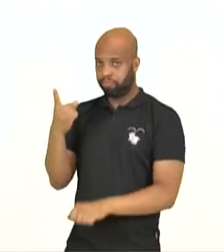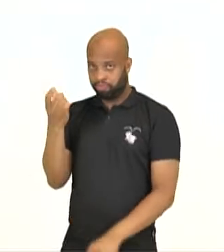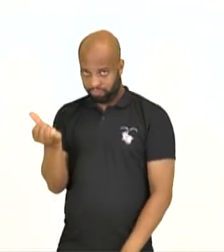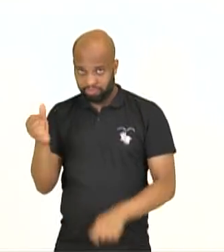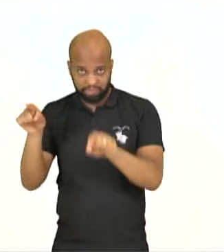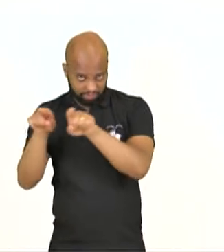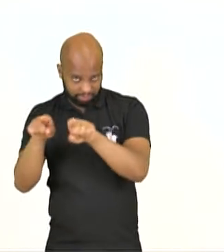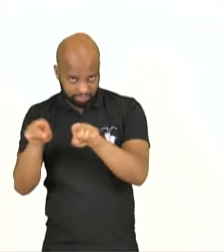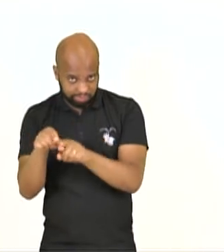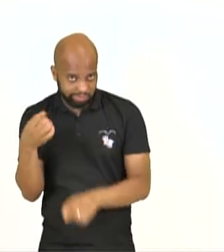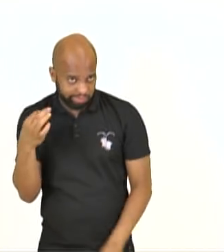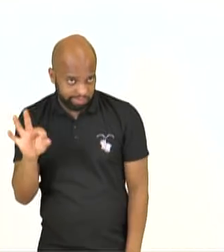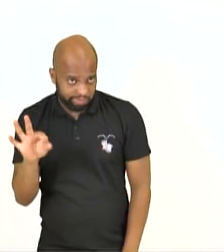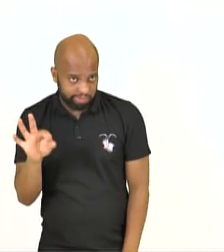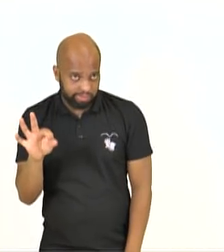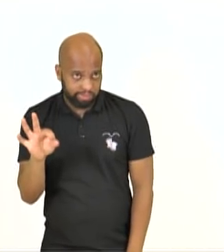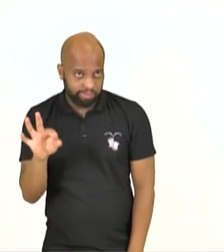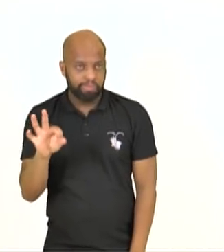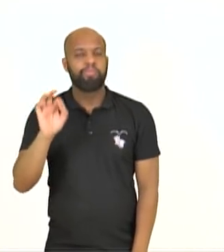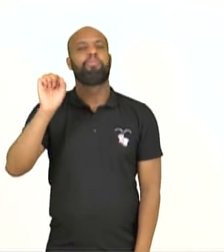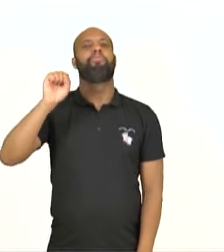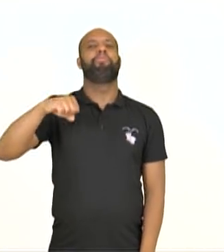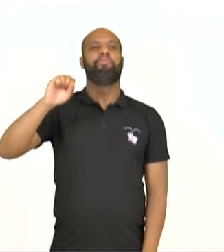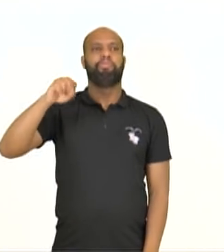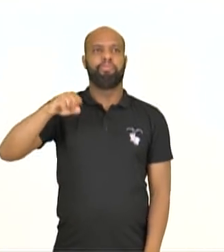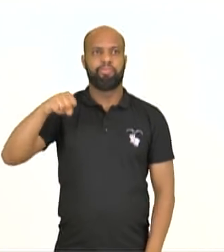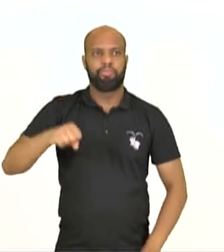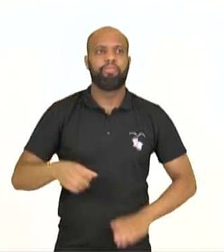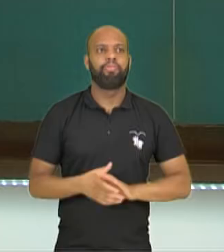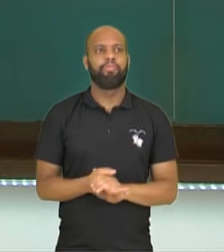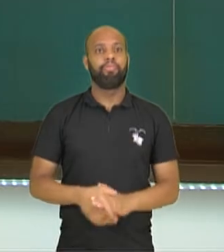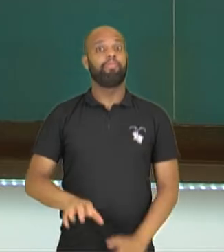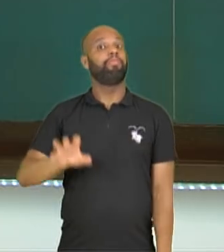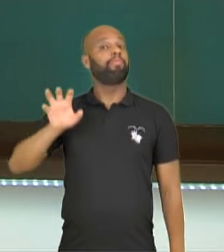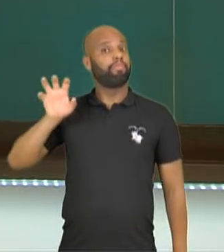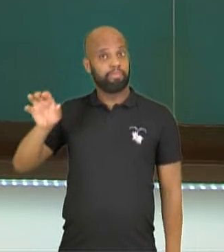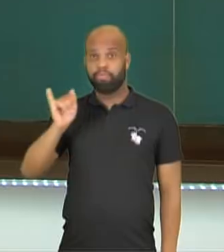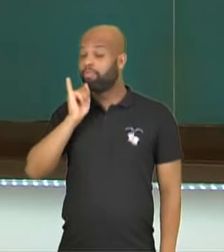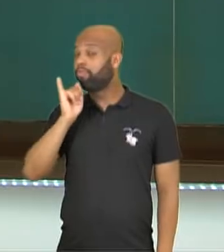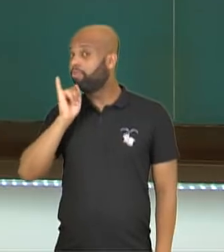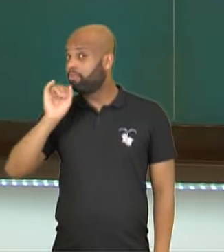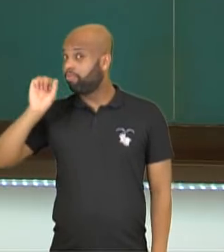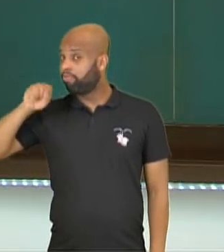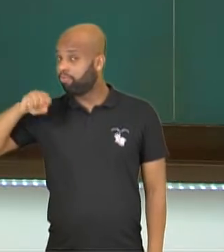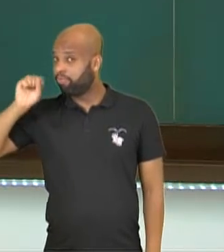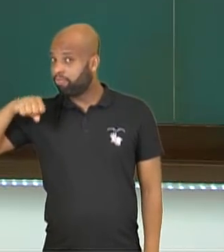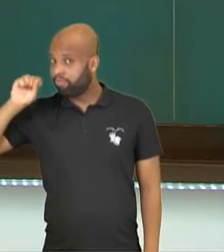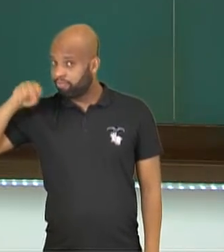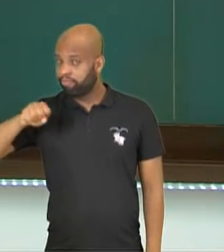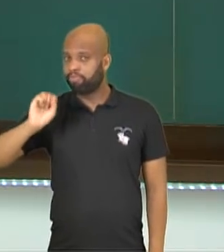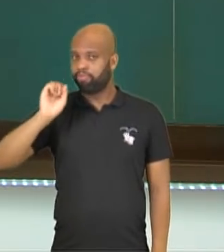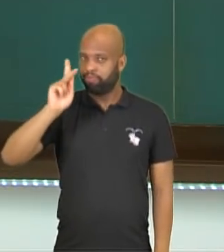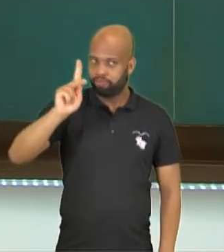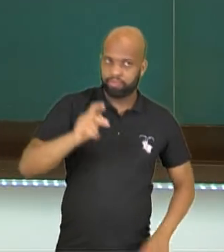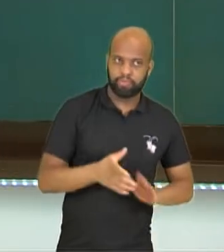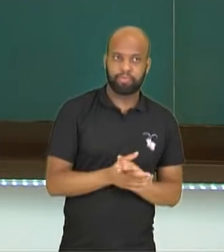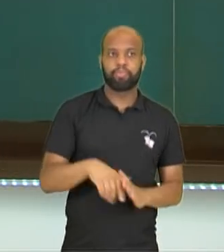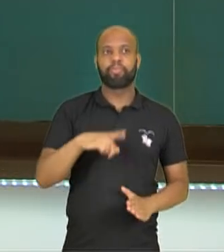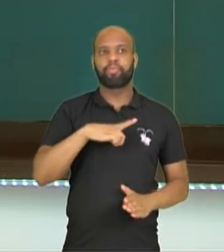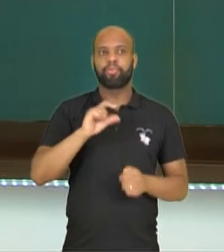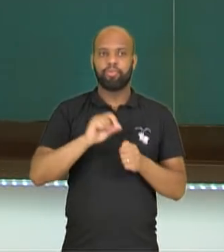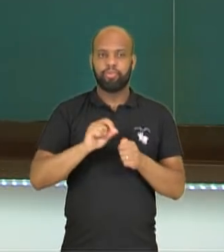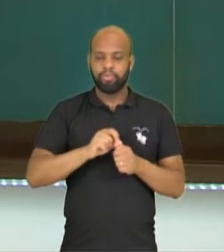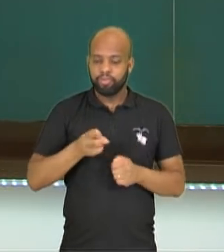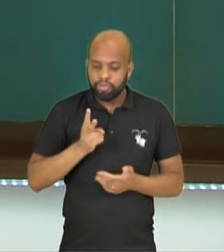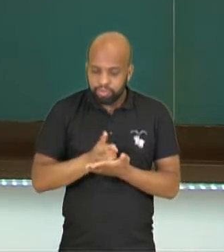centímetros quadrados de área? Sim! Nesse caso, sim, ok? Temos que fazer